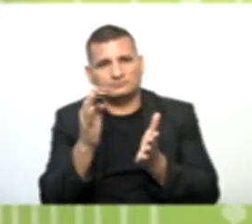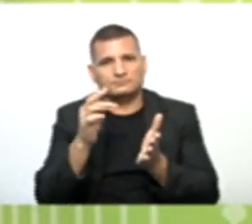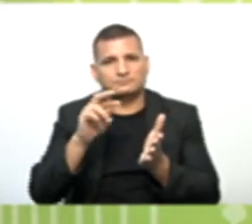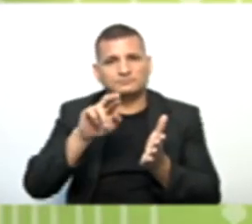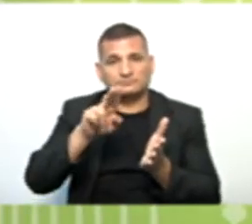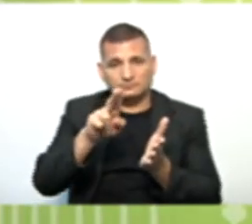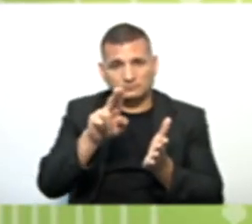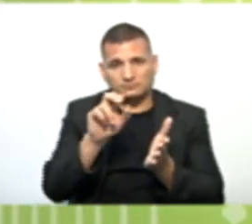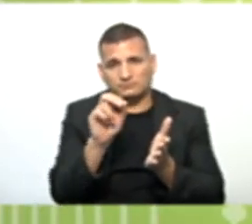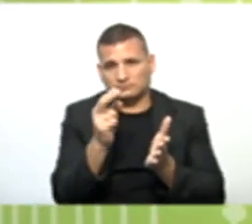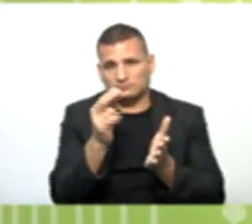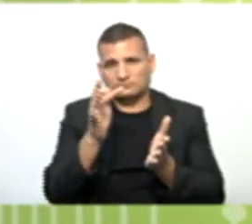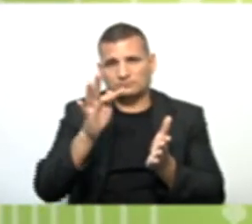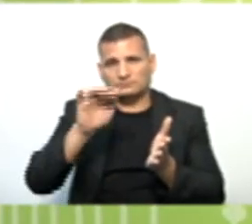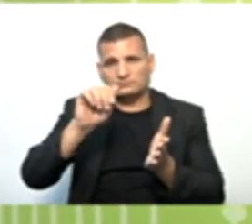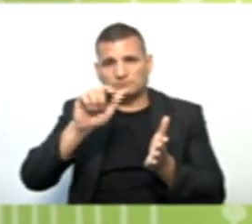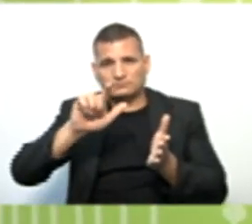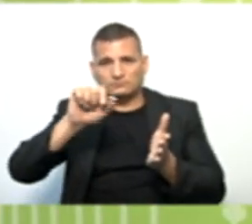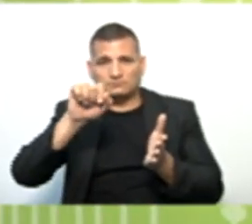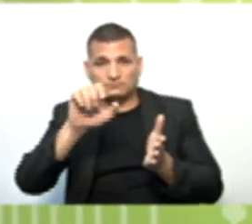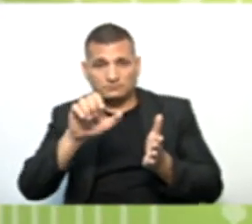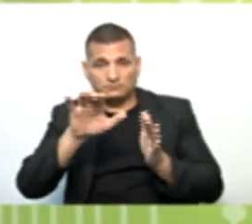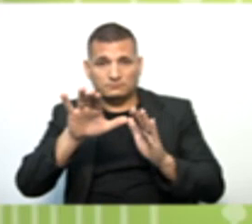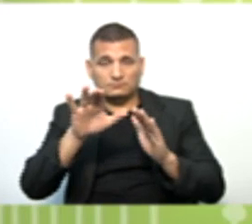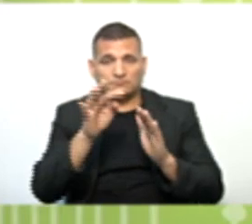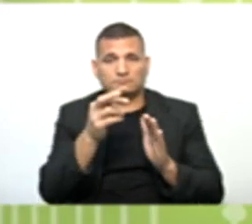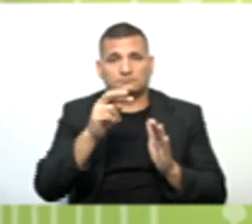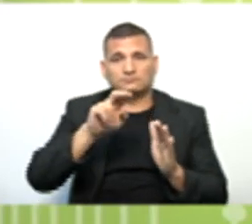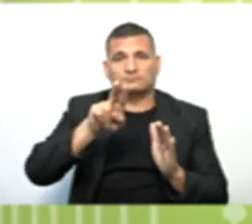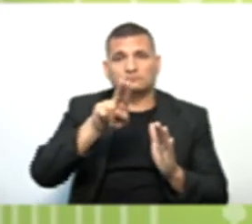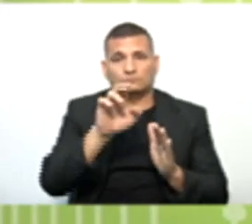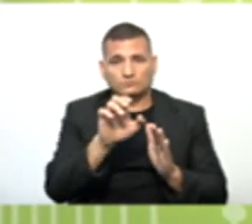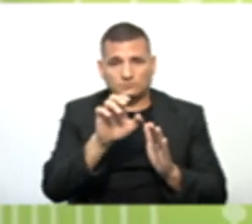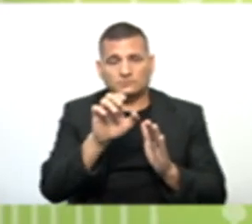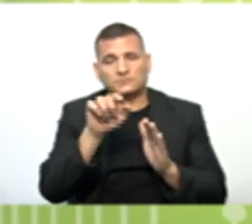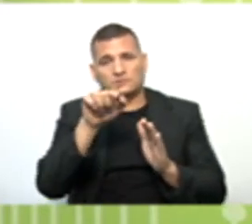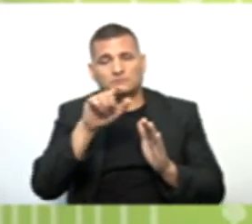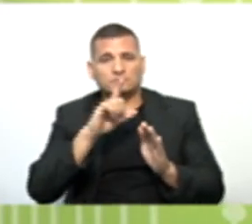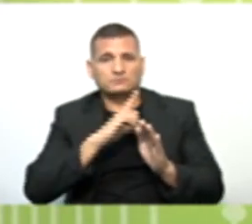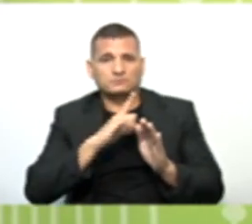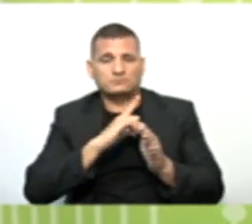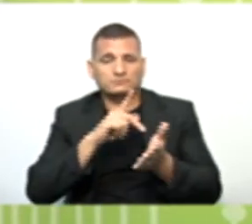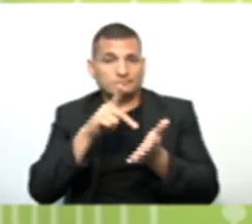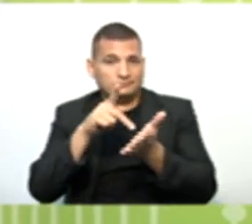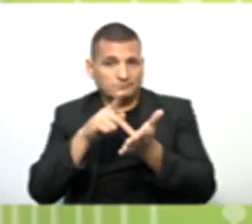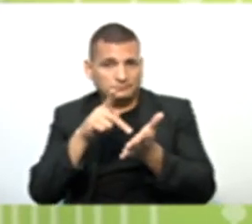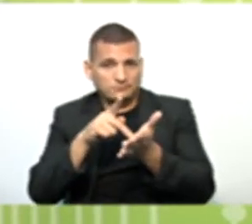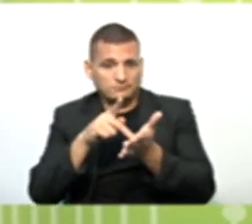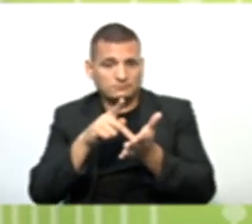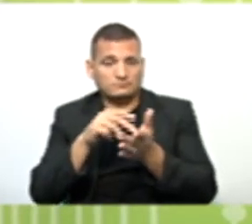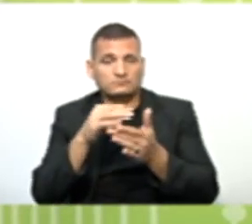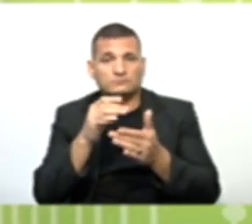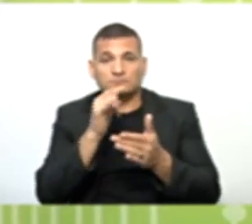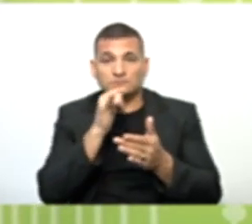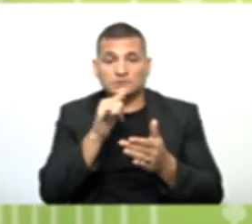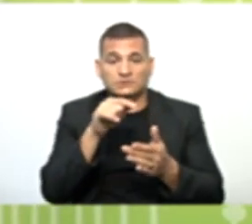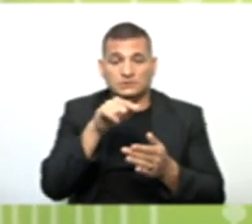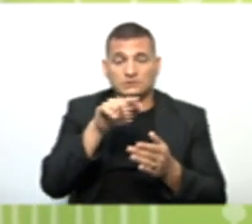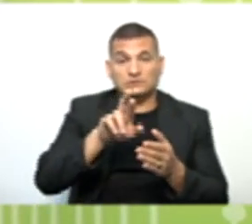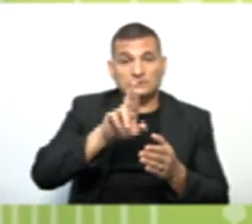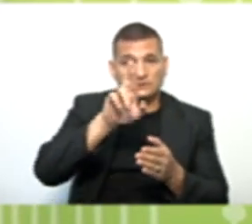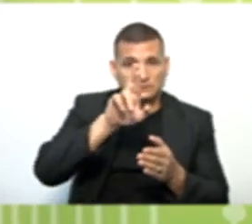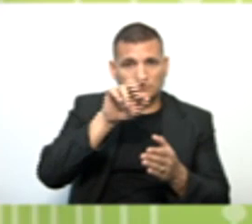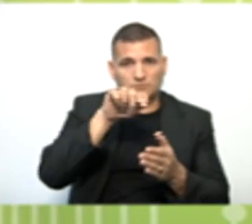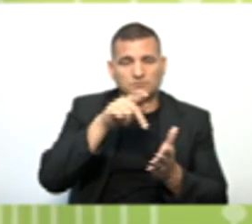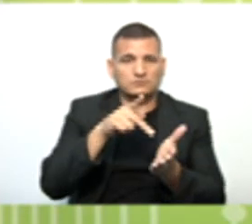o verdadeiro significa que eu tenho uma expressão que deu resposta true. Então, se essa condição é verdadeira,